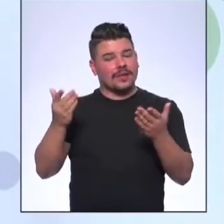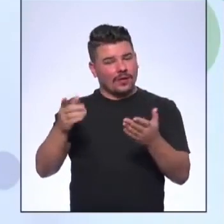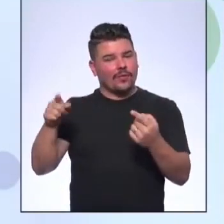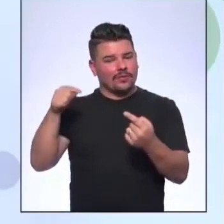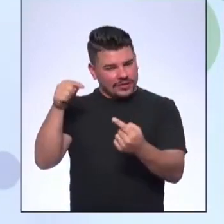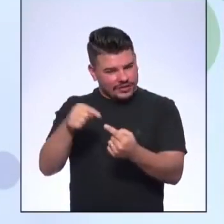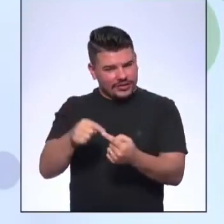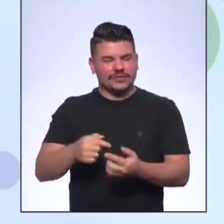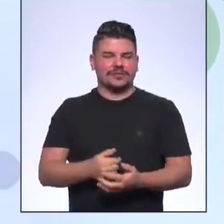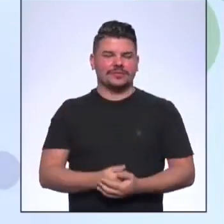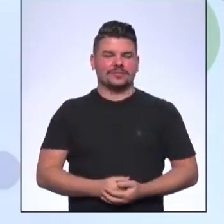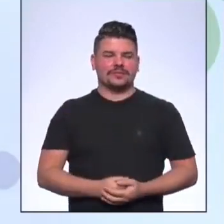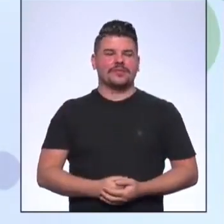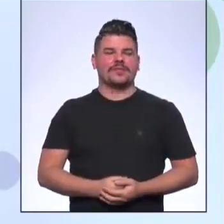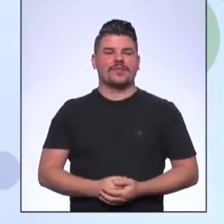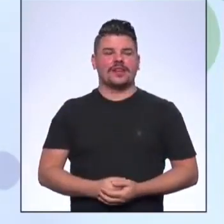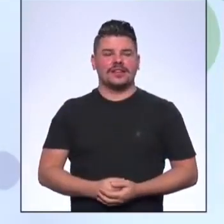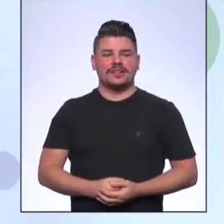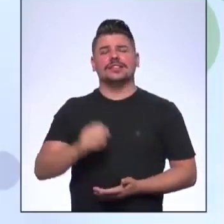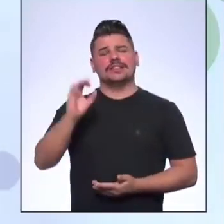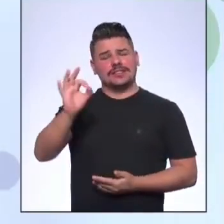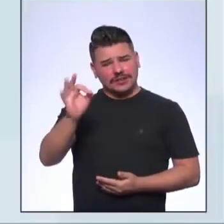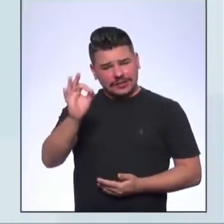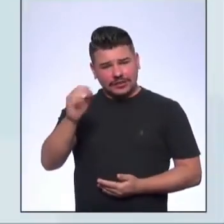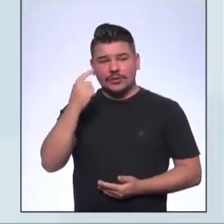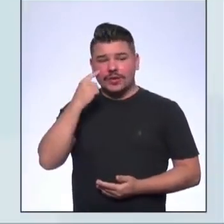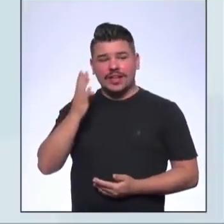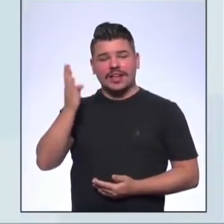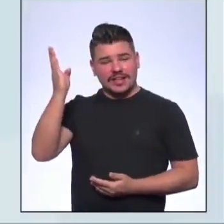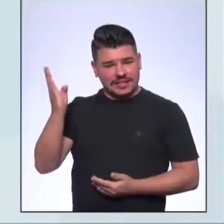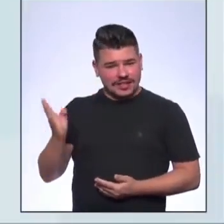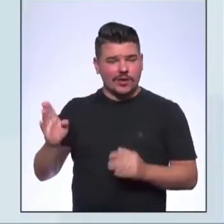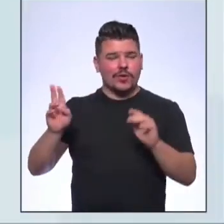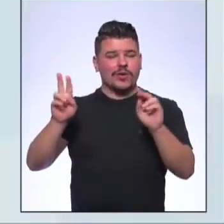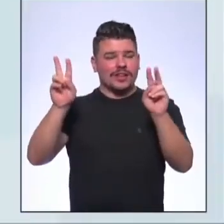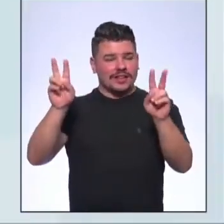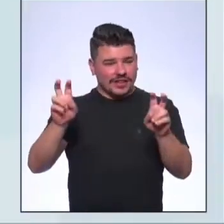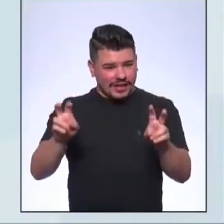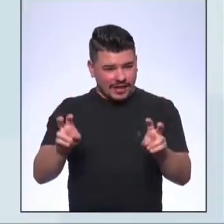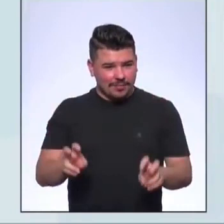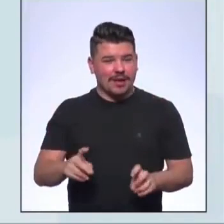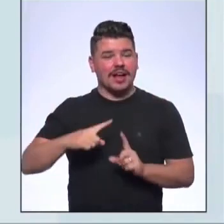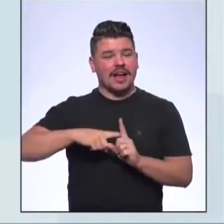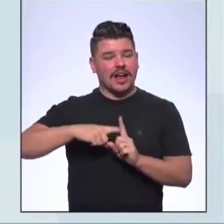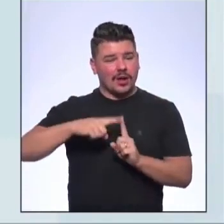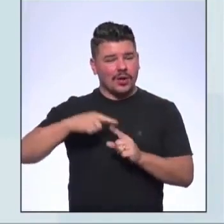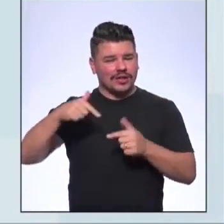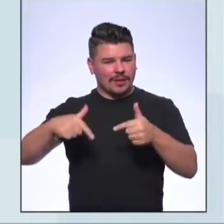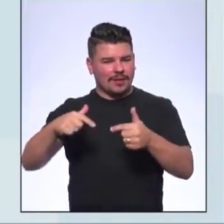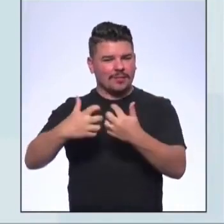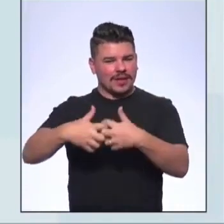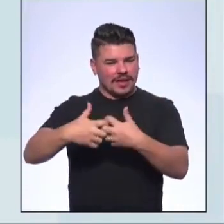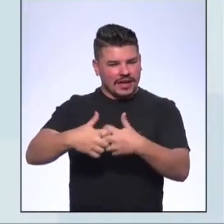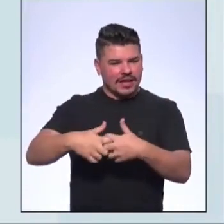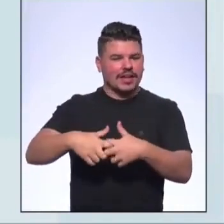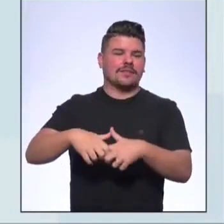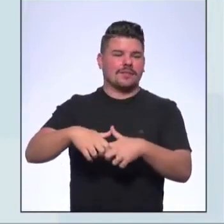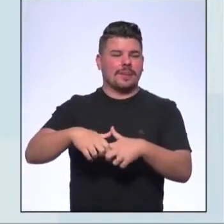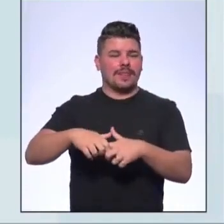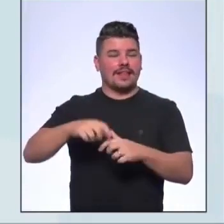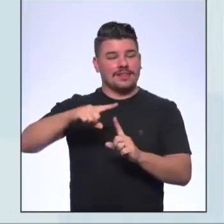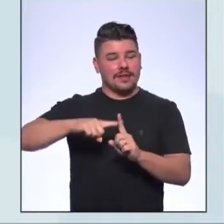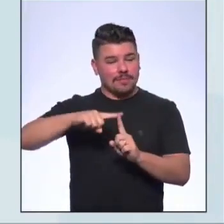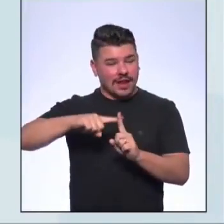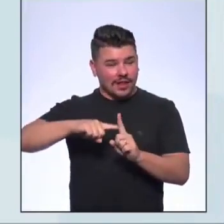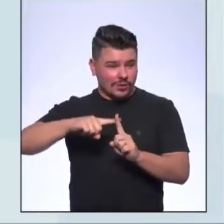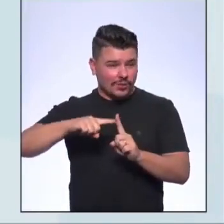vamos que vamos aí. Isso, aí são os temas aí, ó. Calor, trabalho mecânico, potência térmica, né? Consumida, trabalho produzido